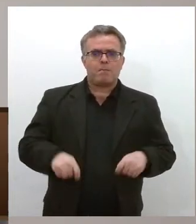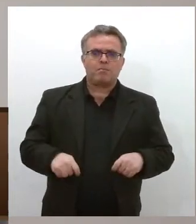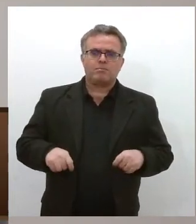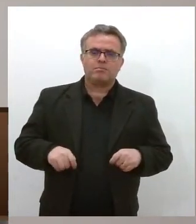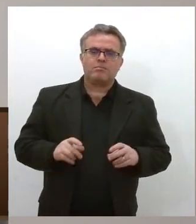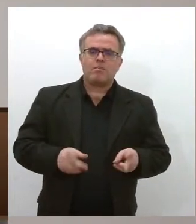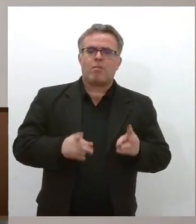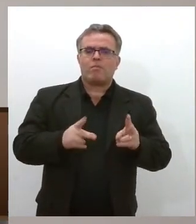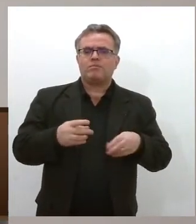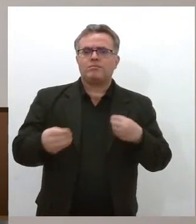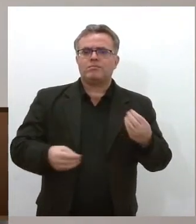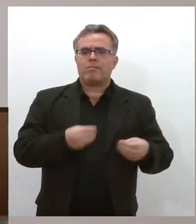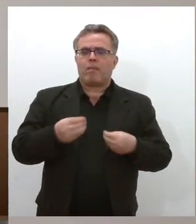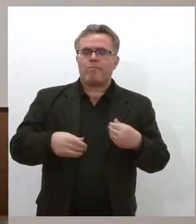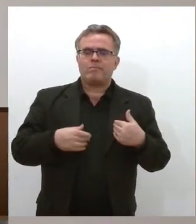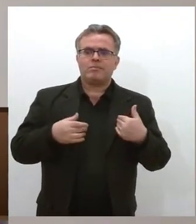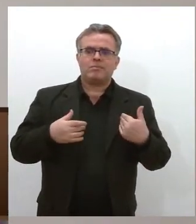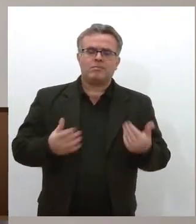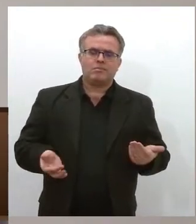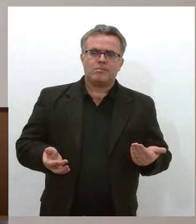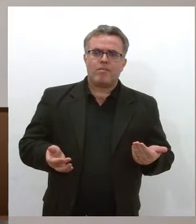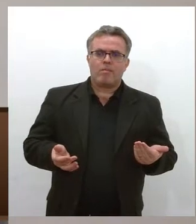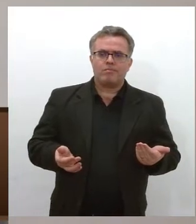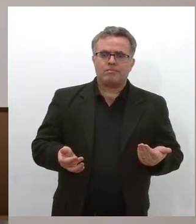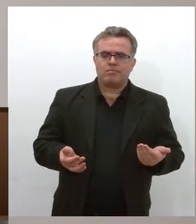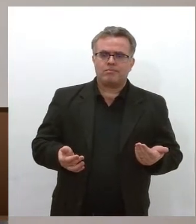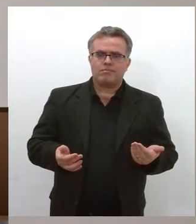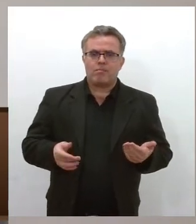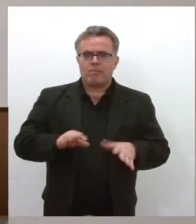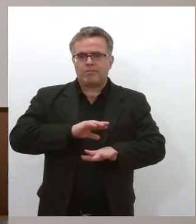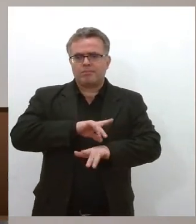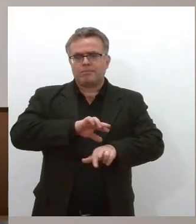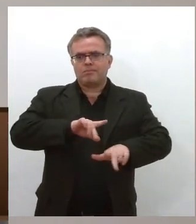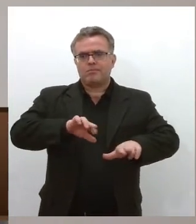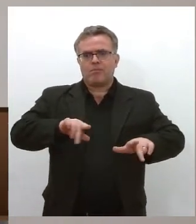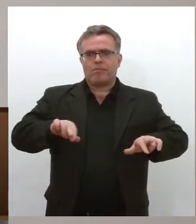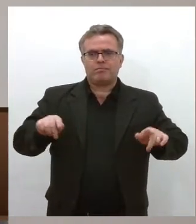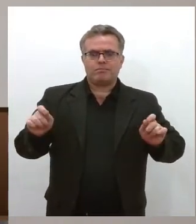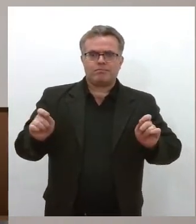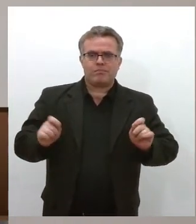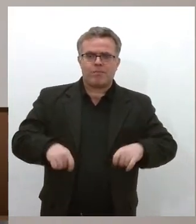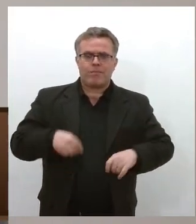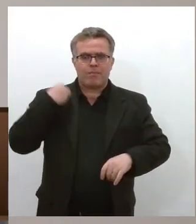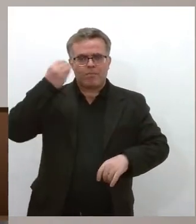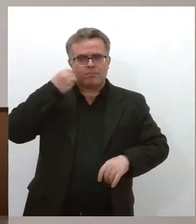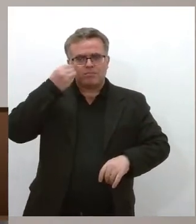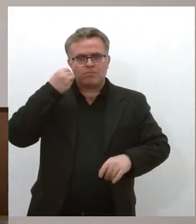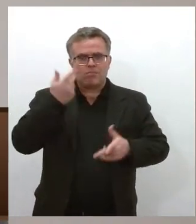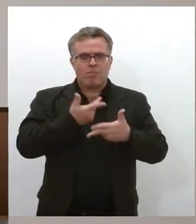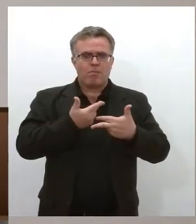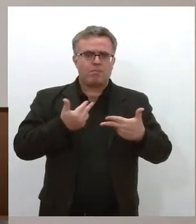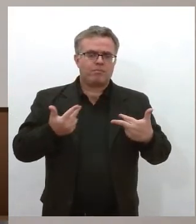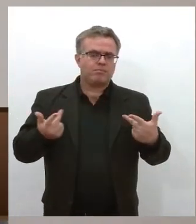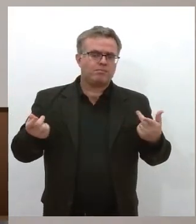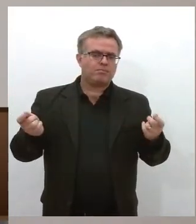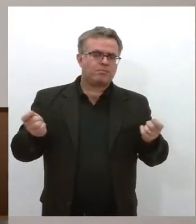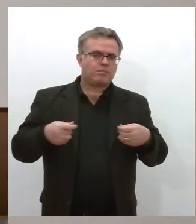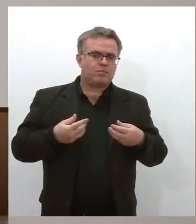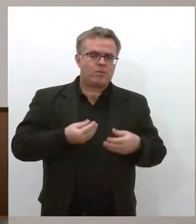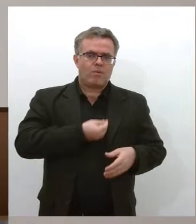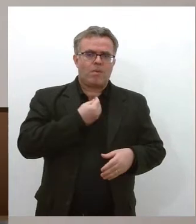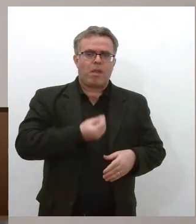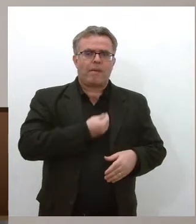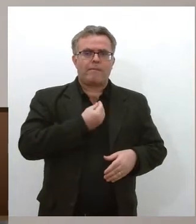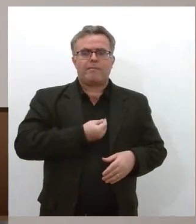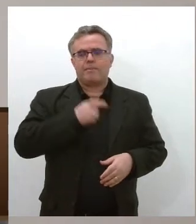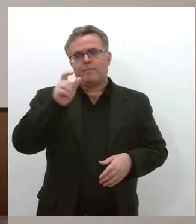suas pluralidades e conhecimentos e experiências, né, que a vida trouxe, que a academia, a profissão